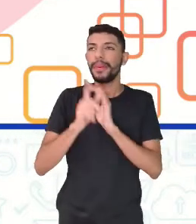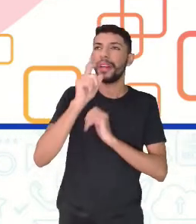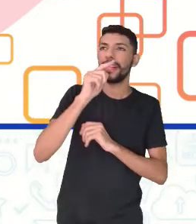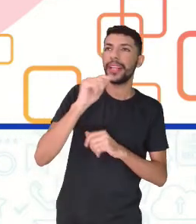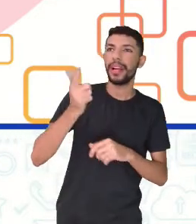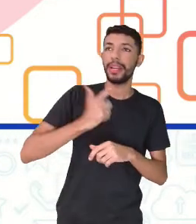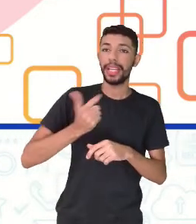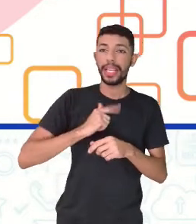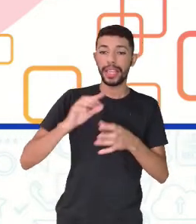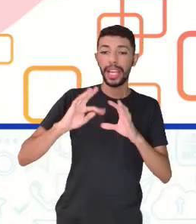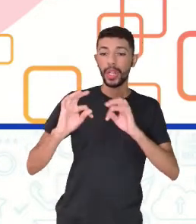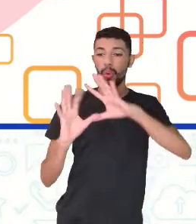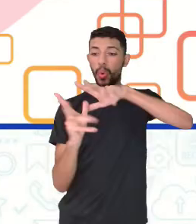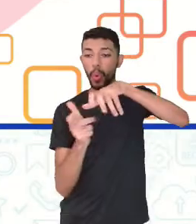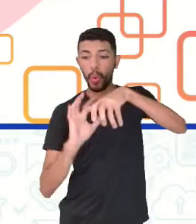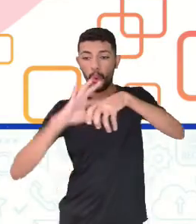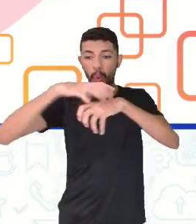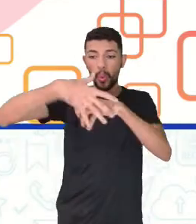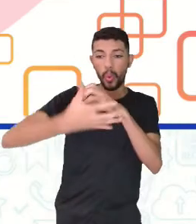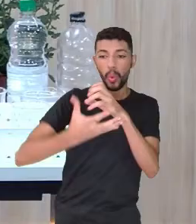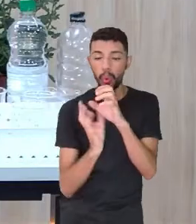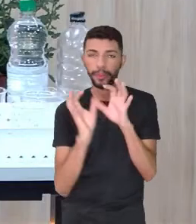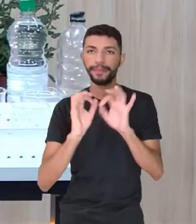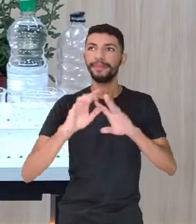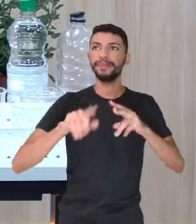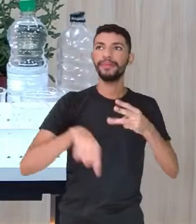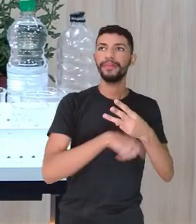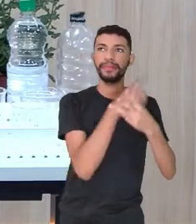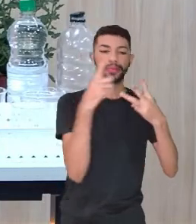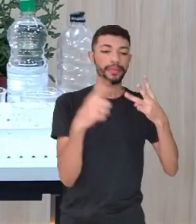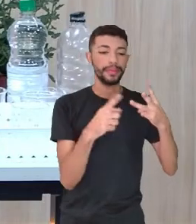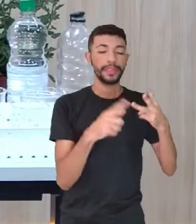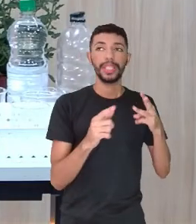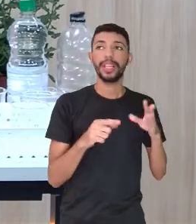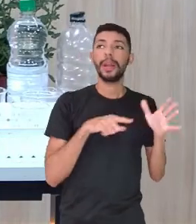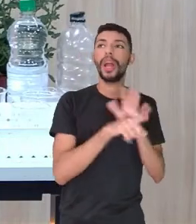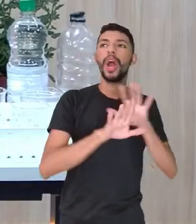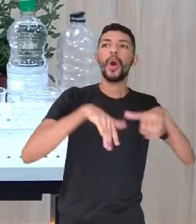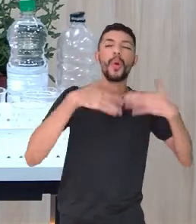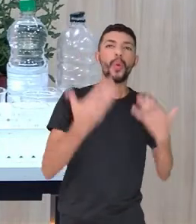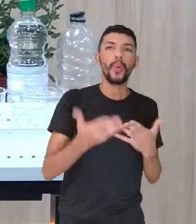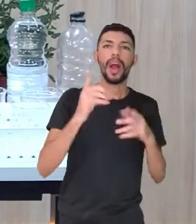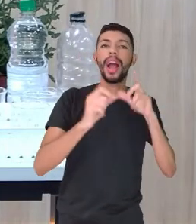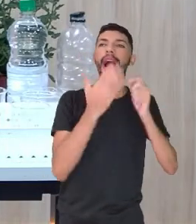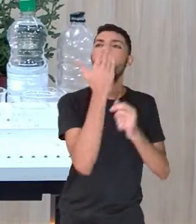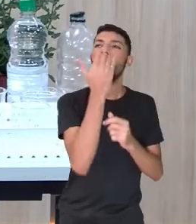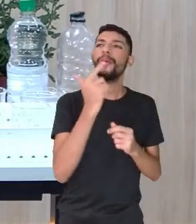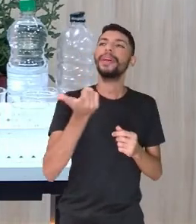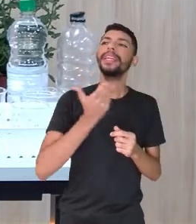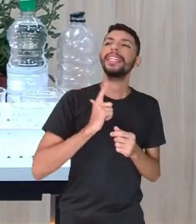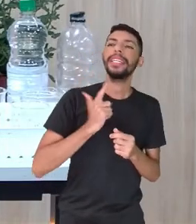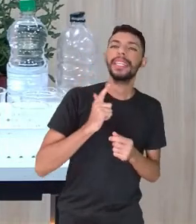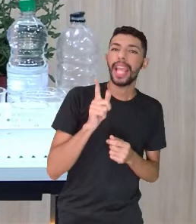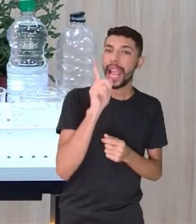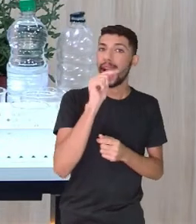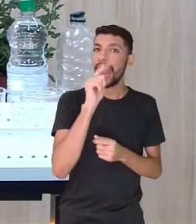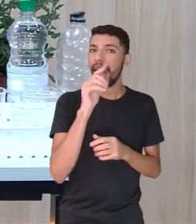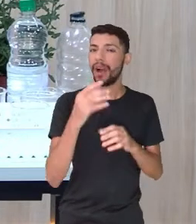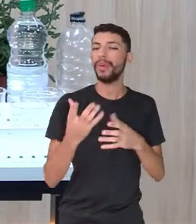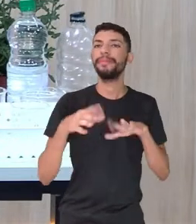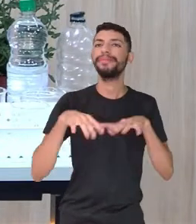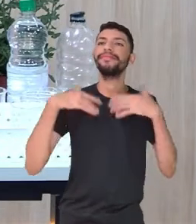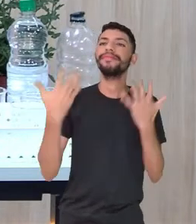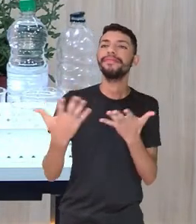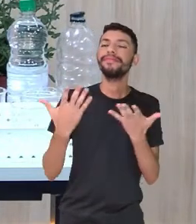Quais os elementos ricos em água? Então, diante dessa primeira apresentação, acredito que vocês já descobriram que a nossa aula de hoje é